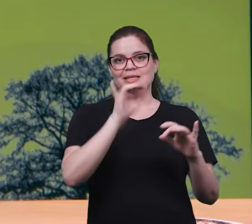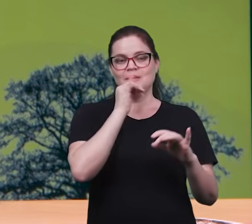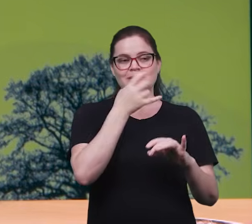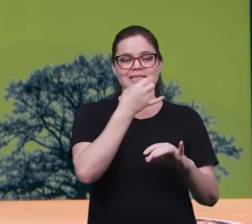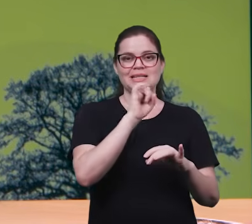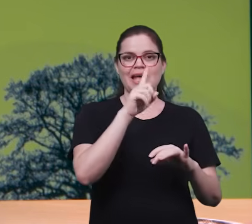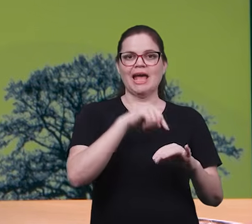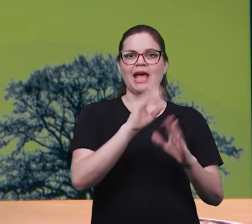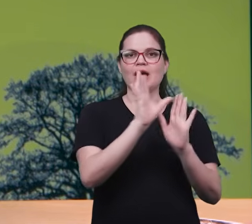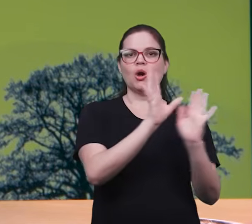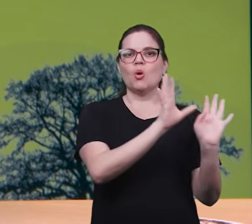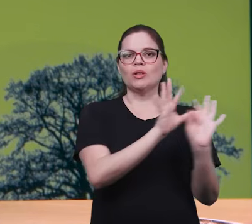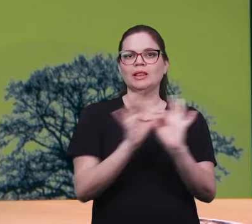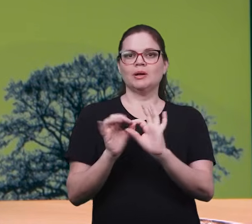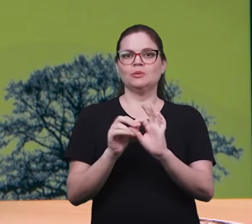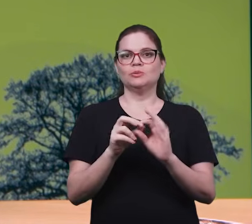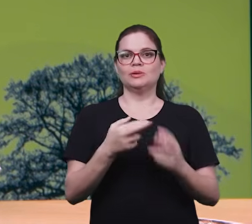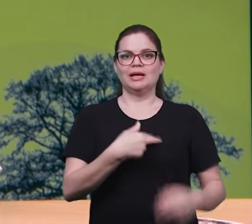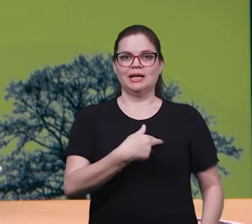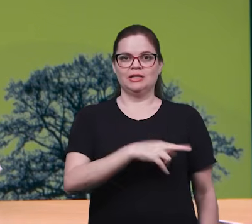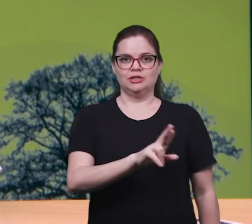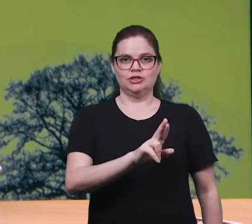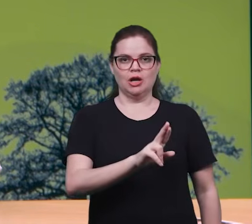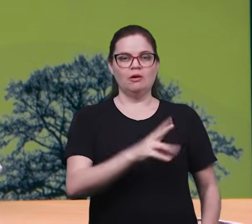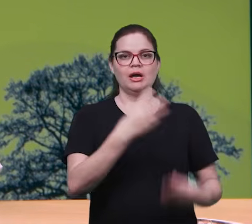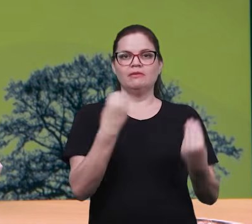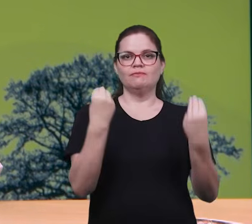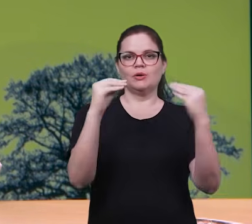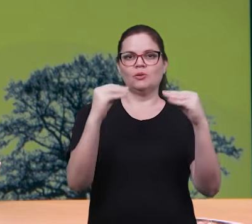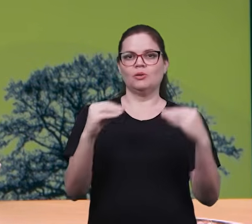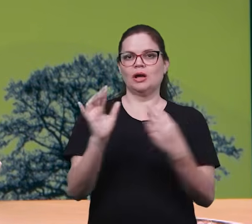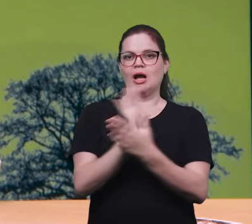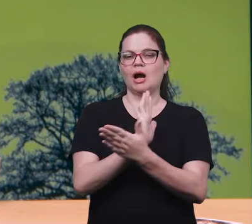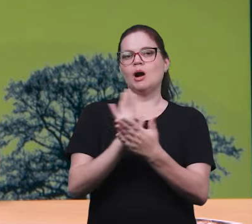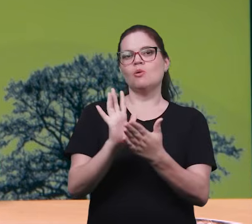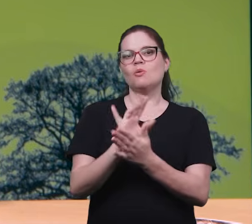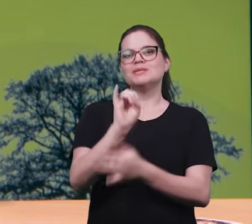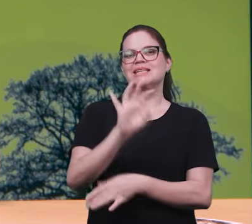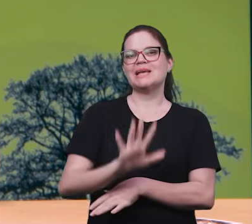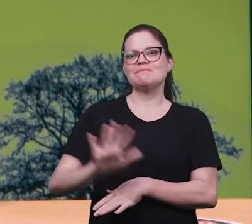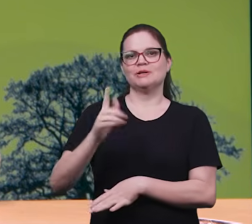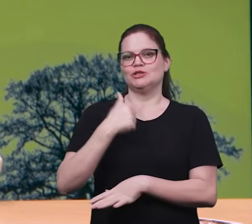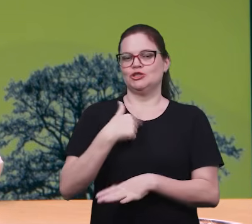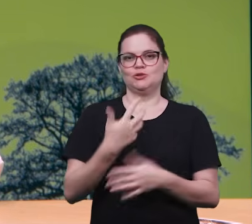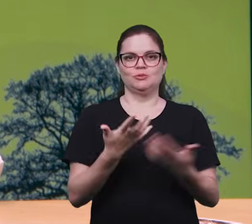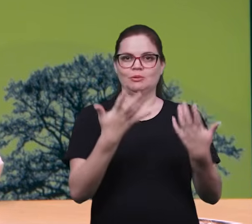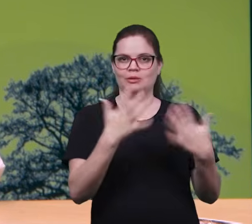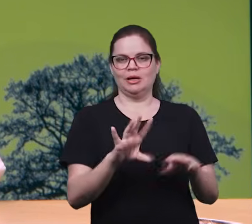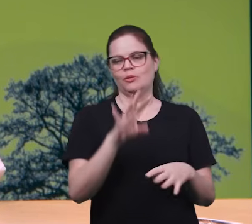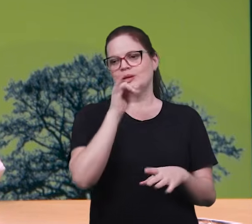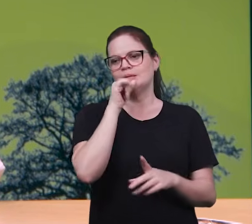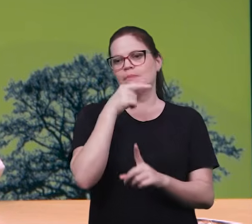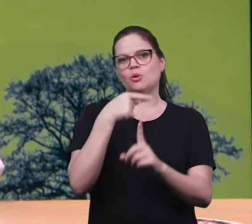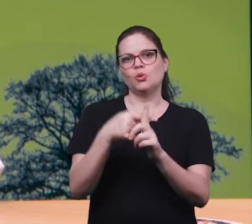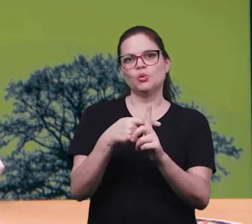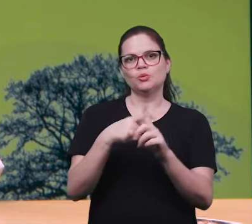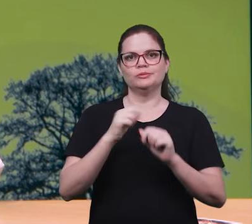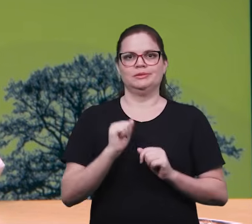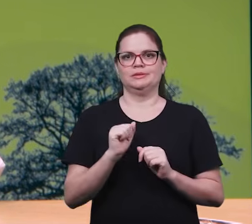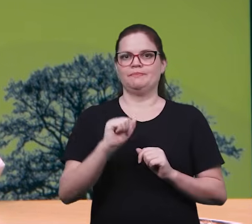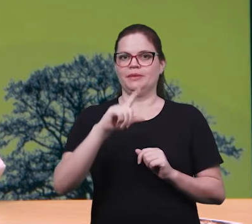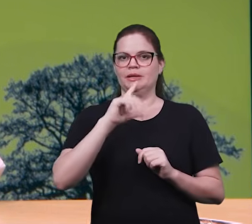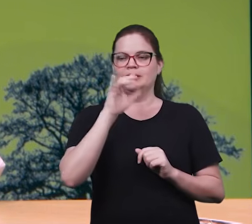entende de trazer artefatos religiosos para a imagem. Então é preciso tratar essa imagem. A imagem nem sempre vem com